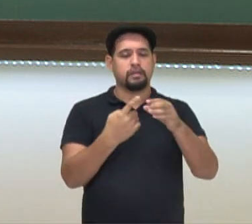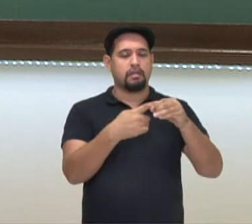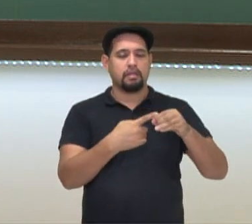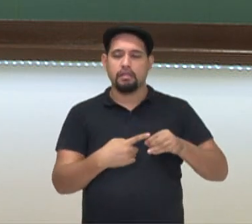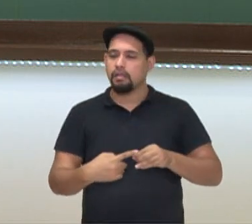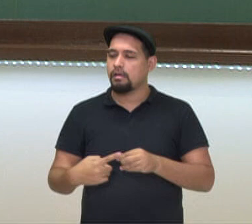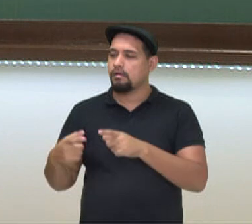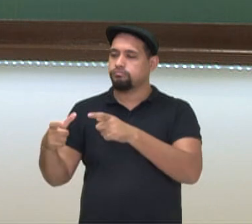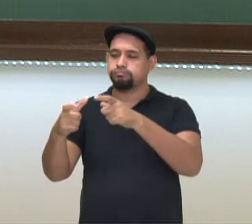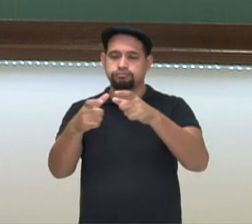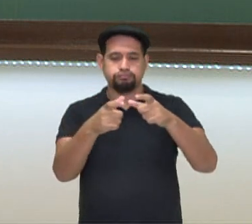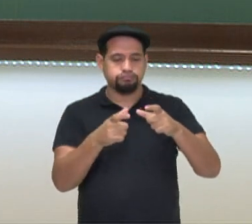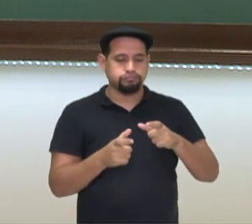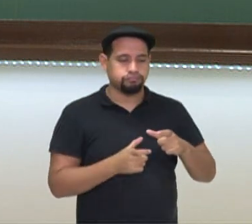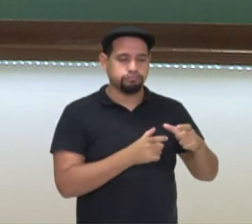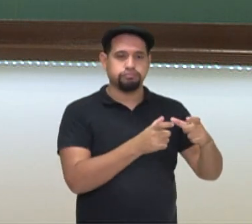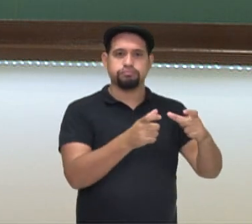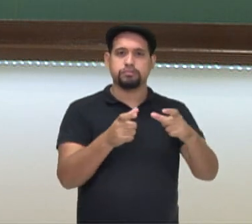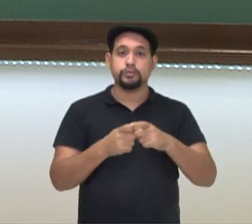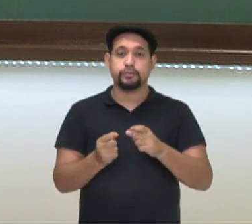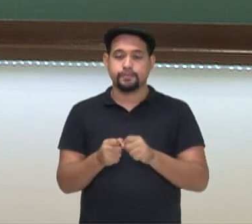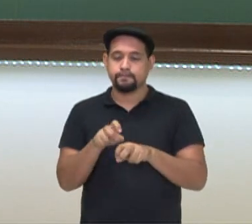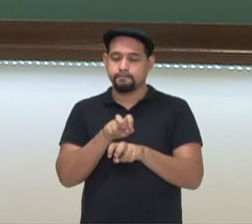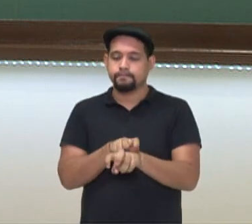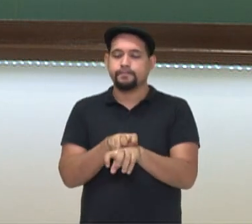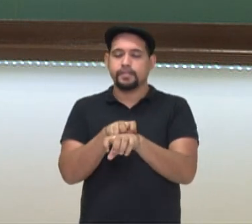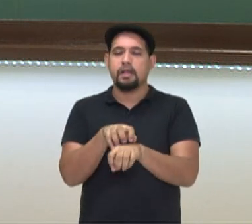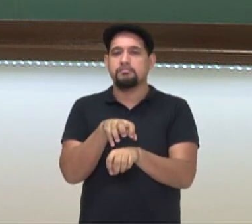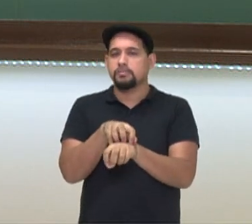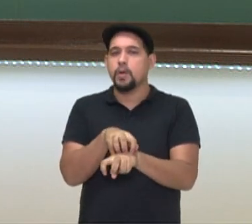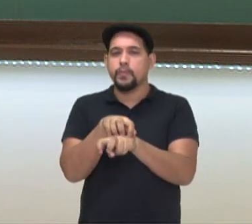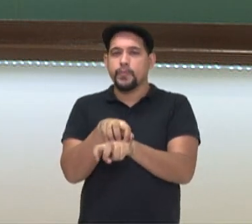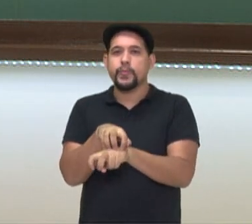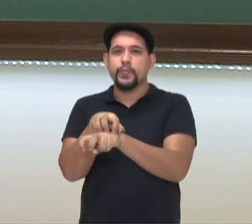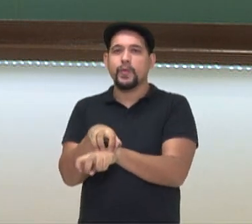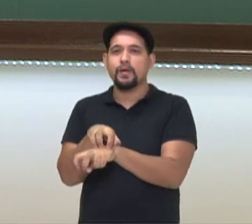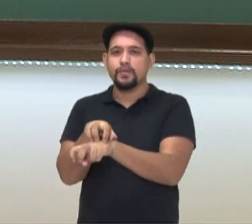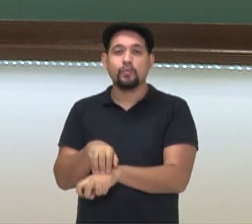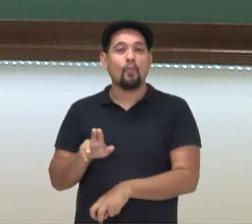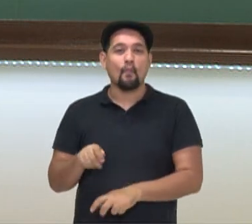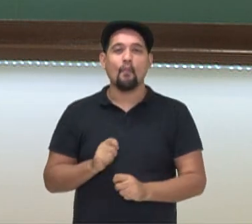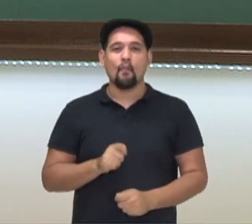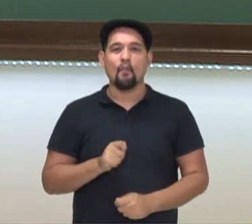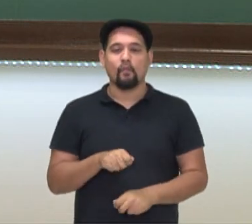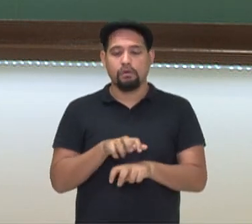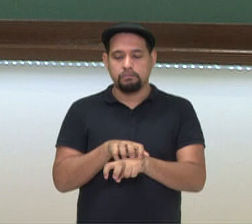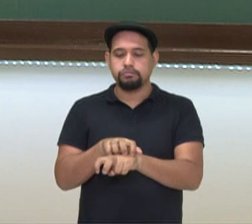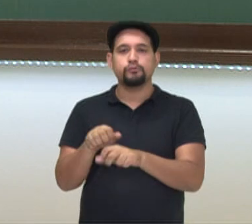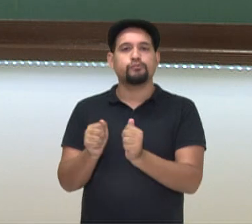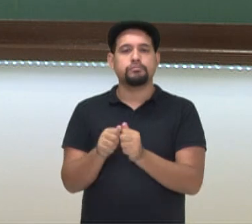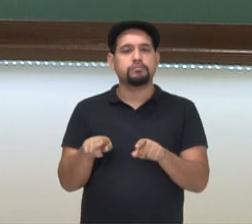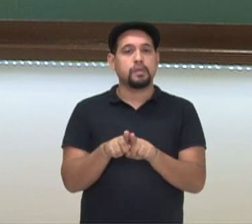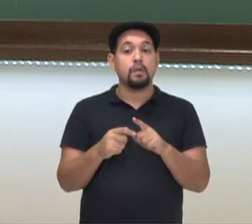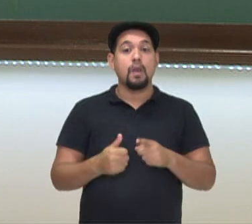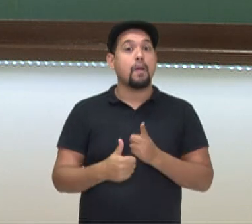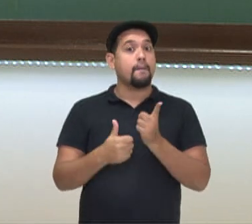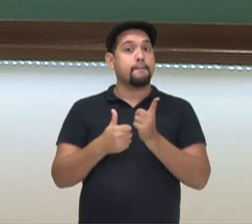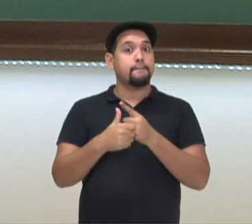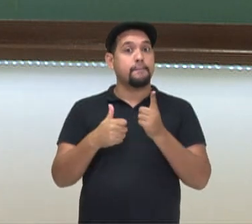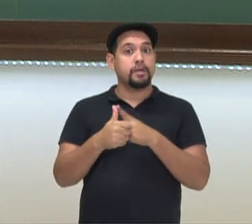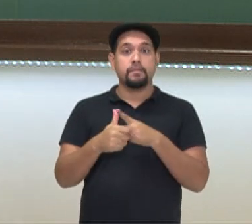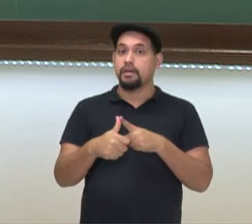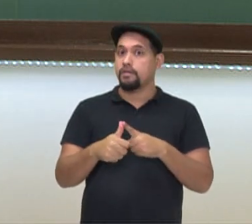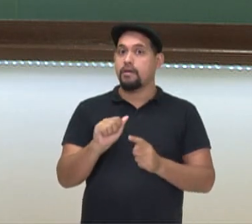né, de local em local, em sua carroça. A carroça que era o transporte e também era o palco. E ele vai ser considerado o primeiro